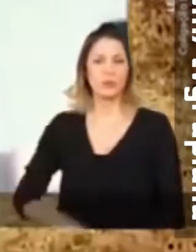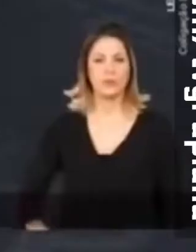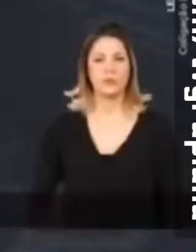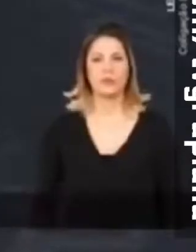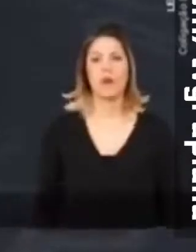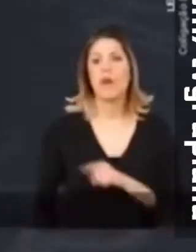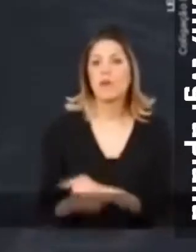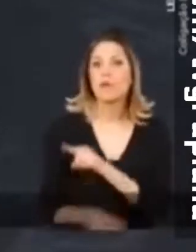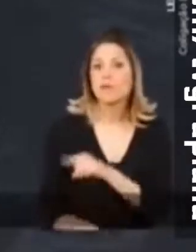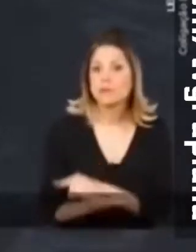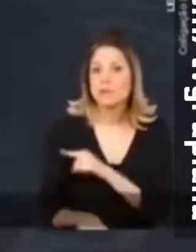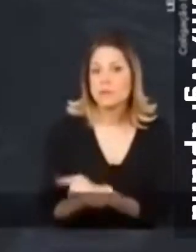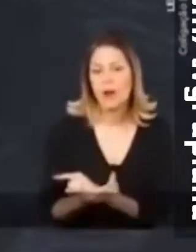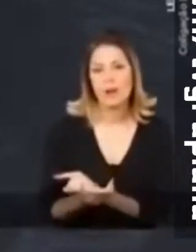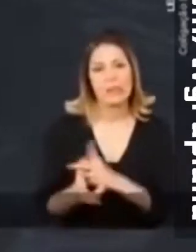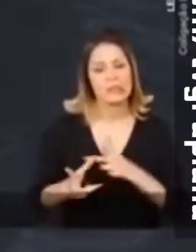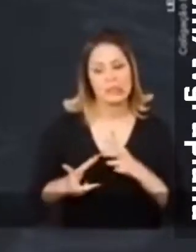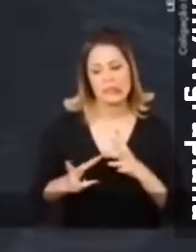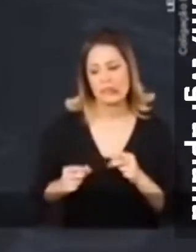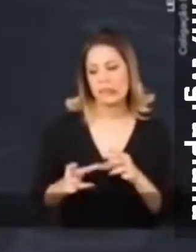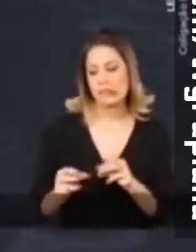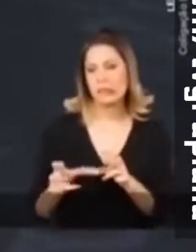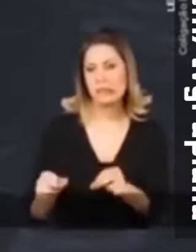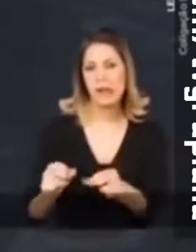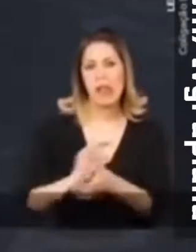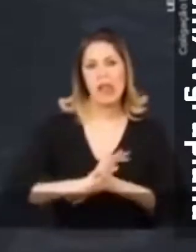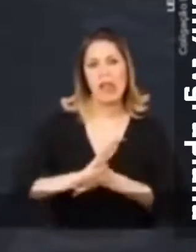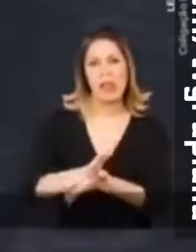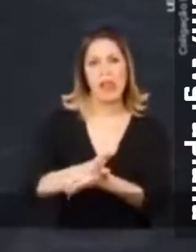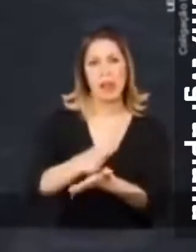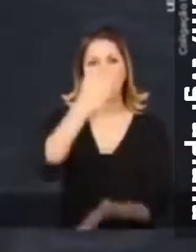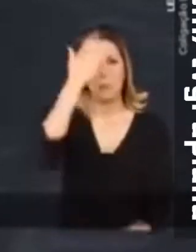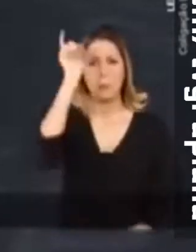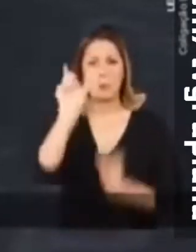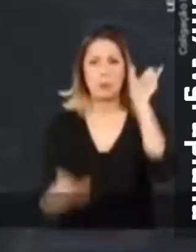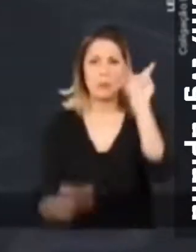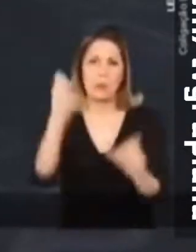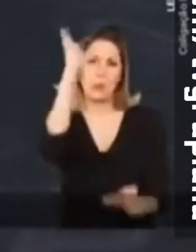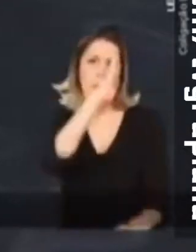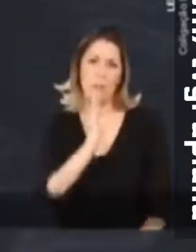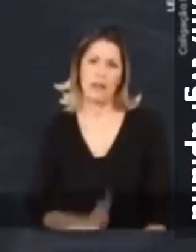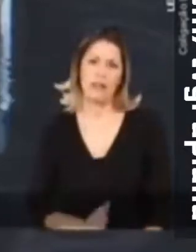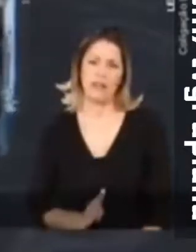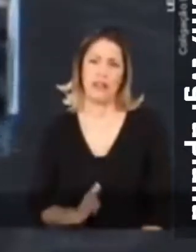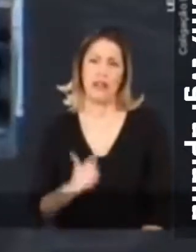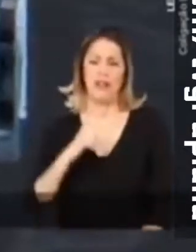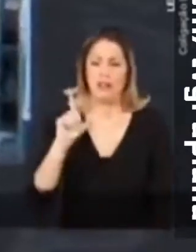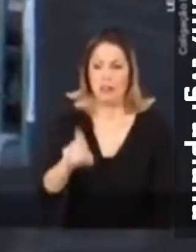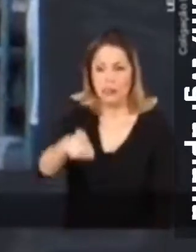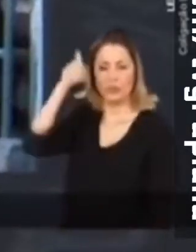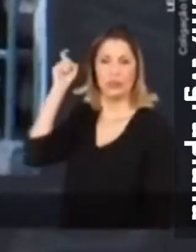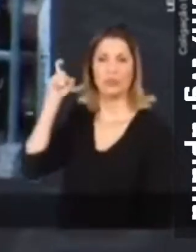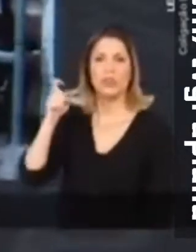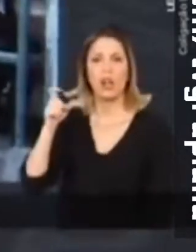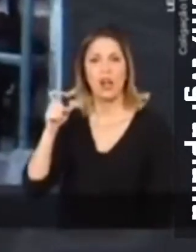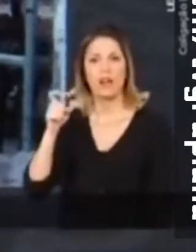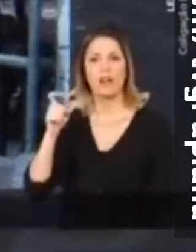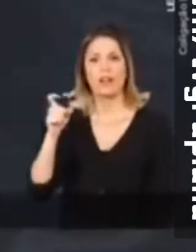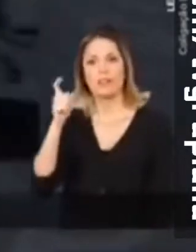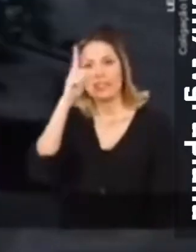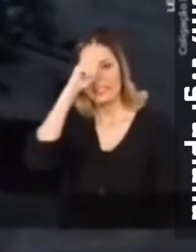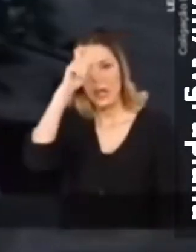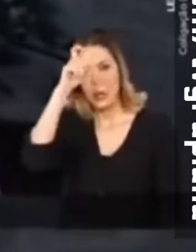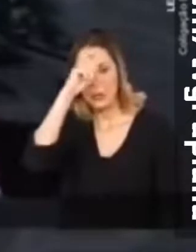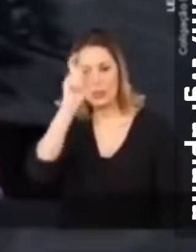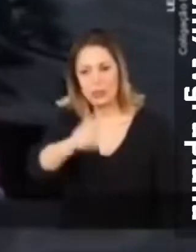dinheiro. Corrupção é uma praga que tira a comida da mesa dos brasileiros, deixa pessoas nas filas da saúde